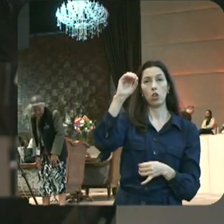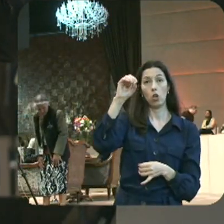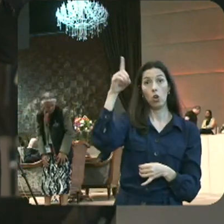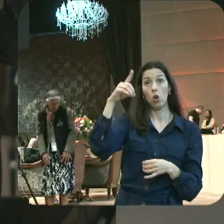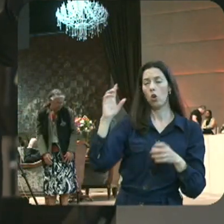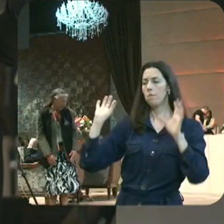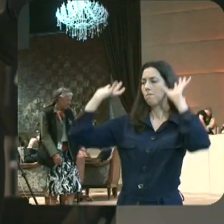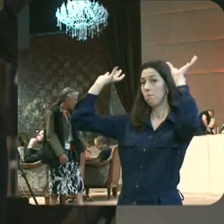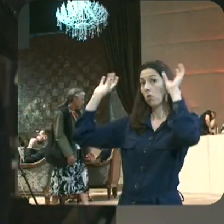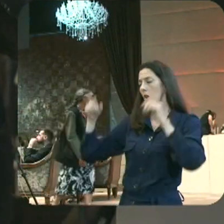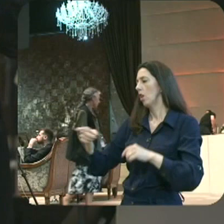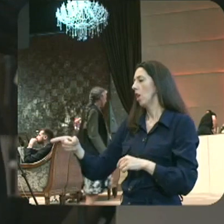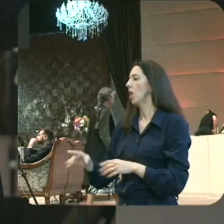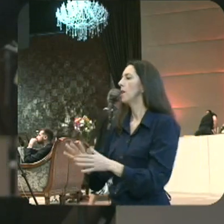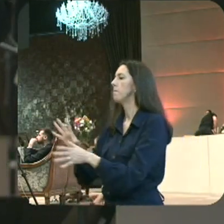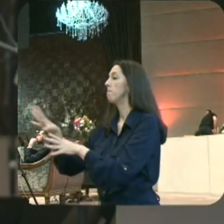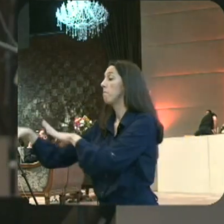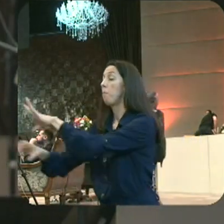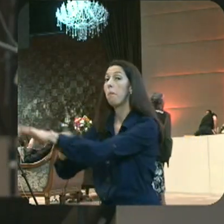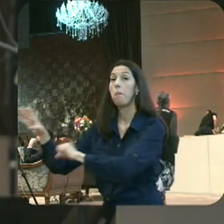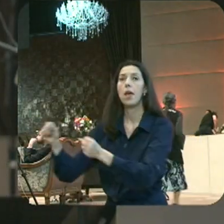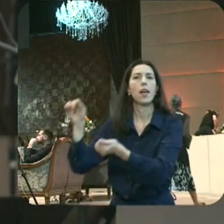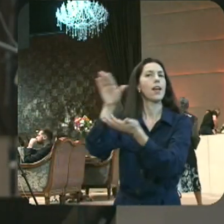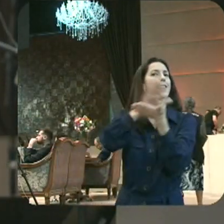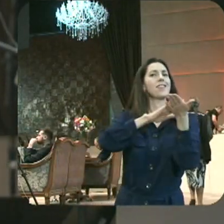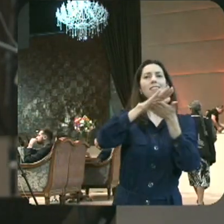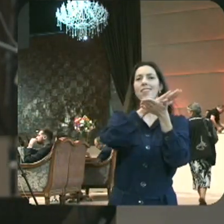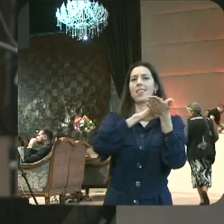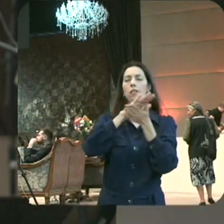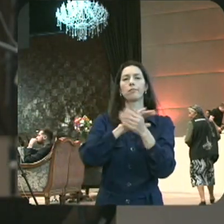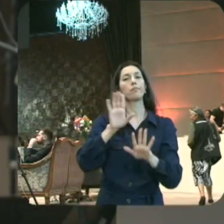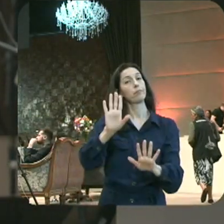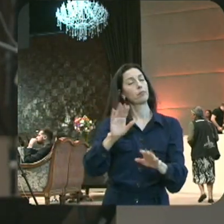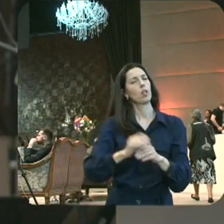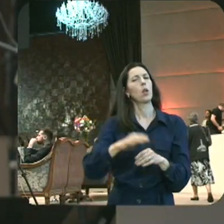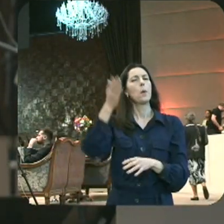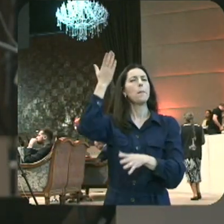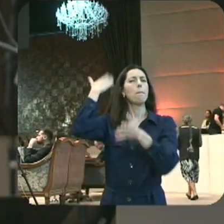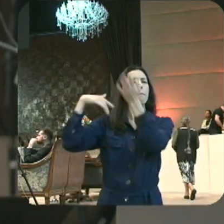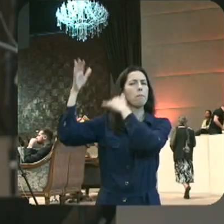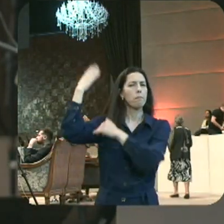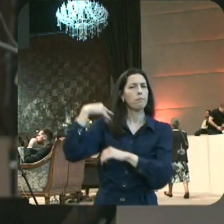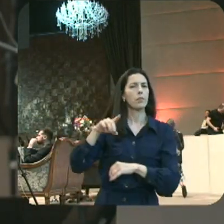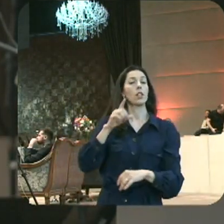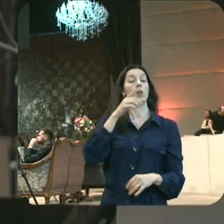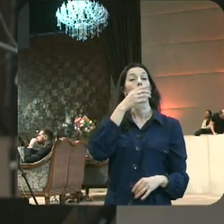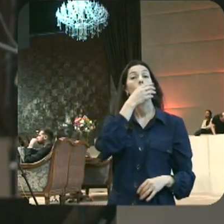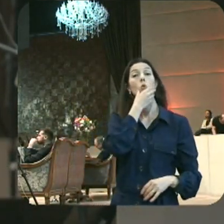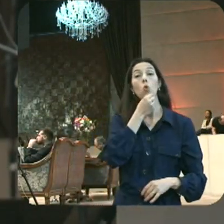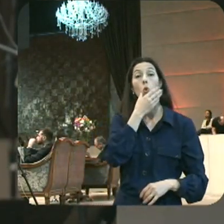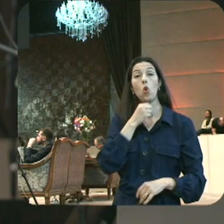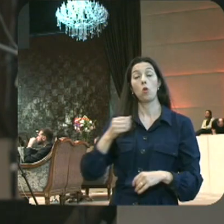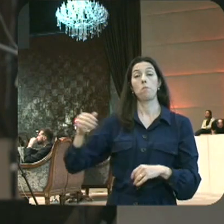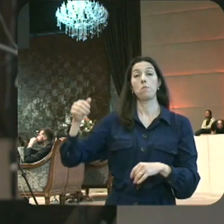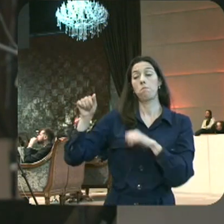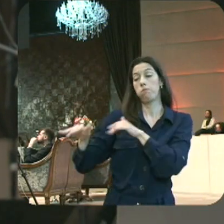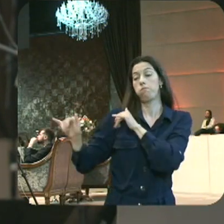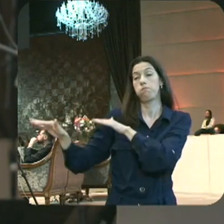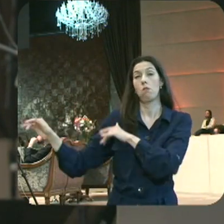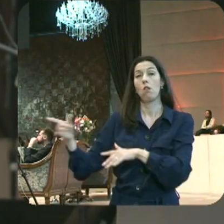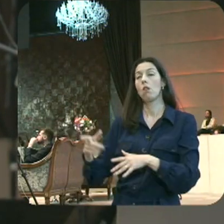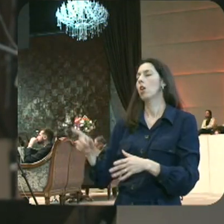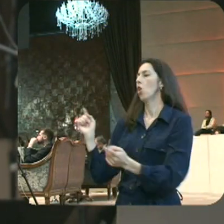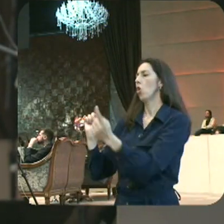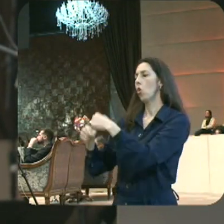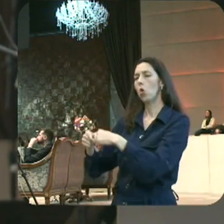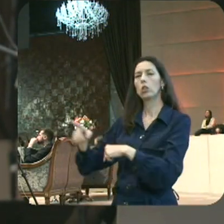como despojo, não é? Naquela época, os soldados tinham o direito de